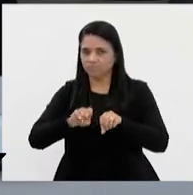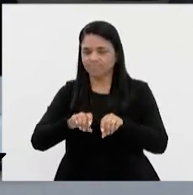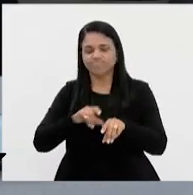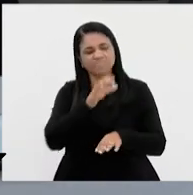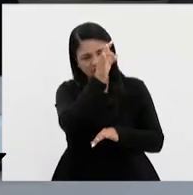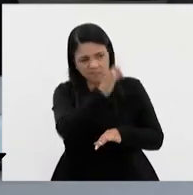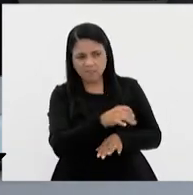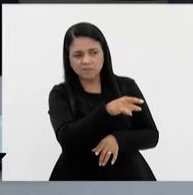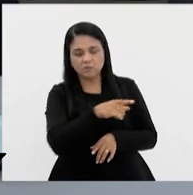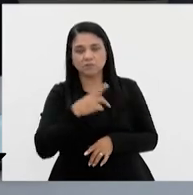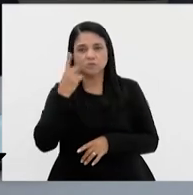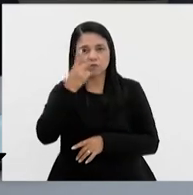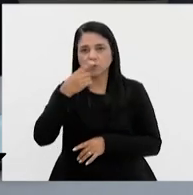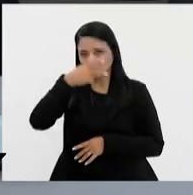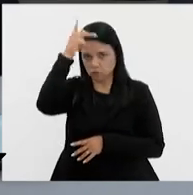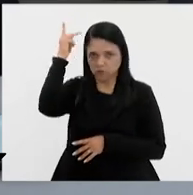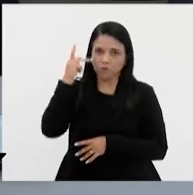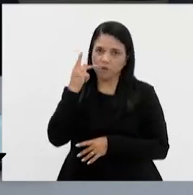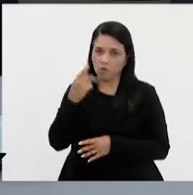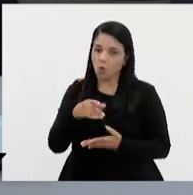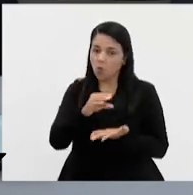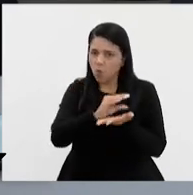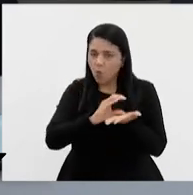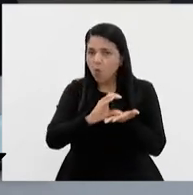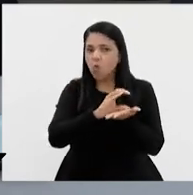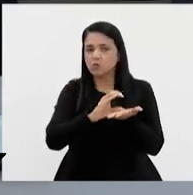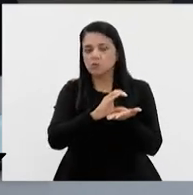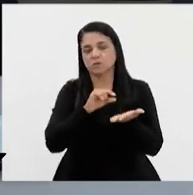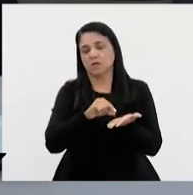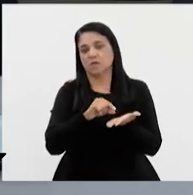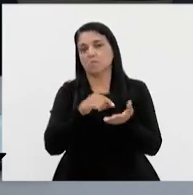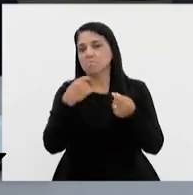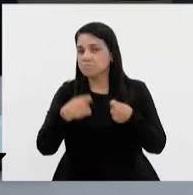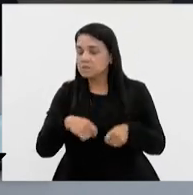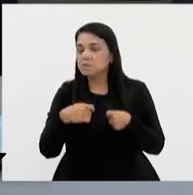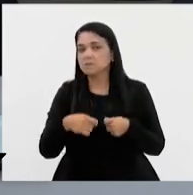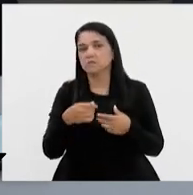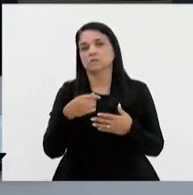Conselho é para isso. Ouvido o Conselho Estadual de Educação.